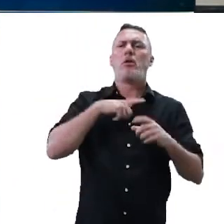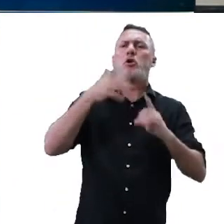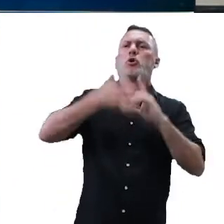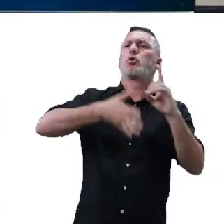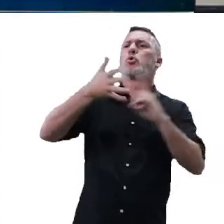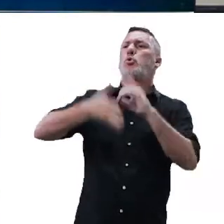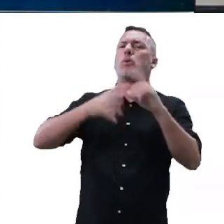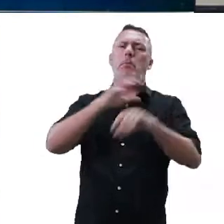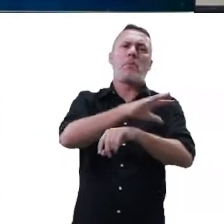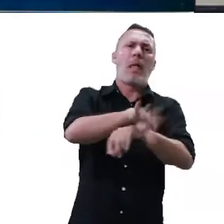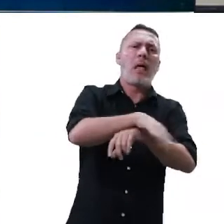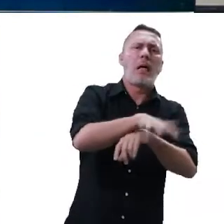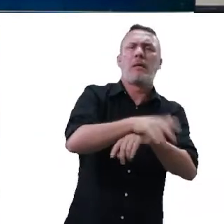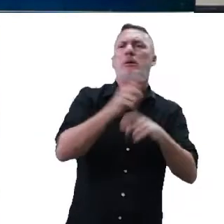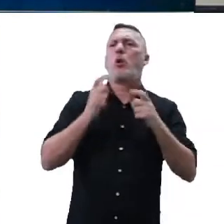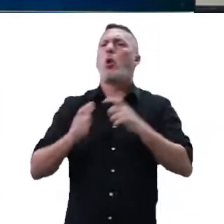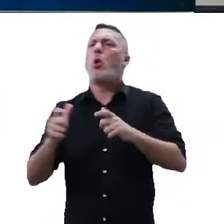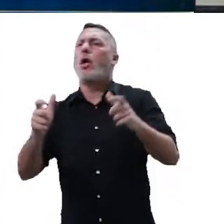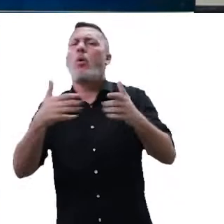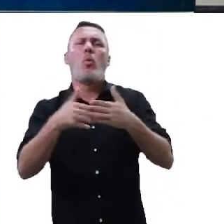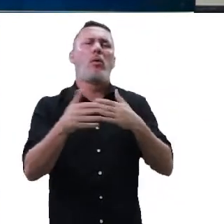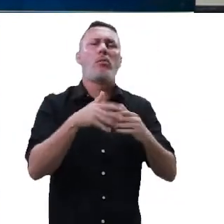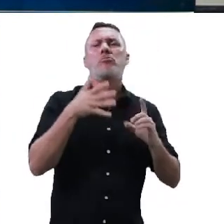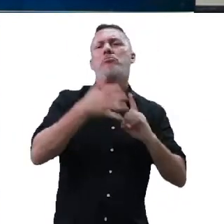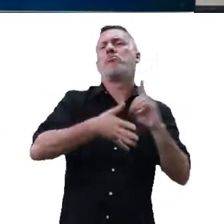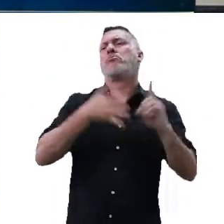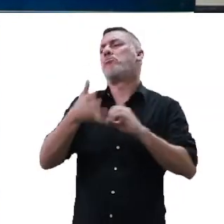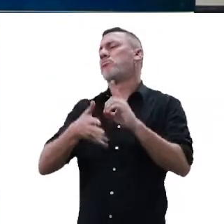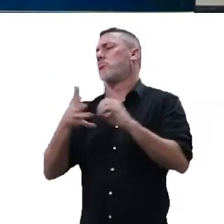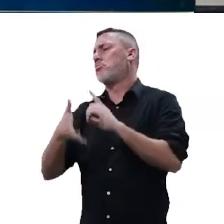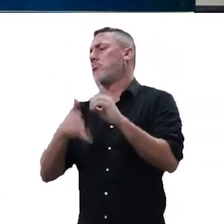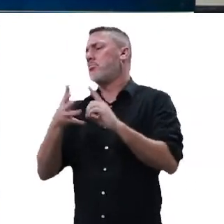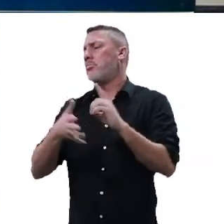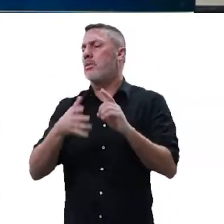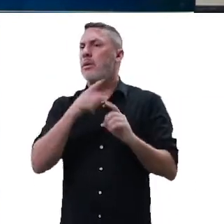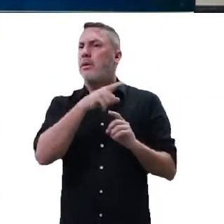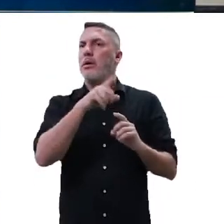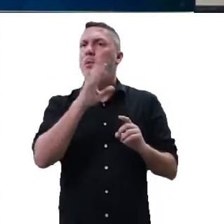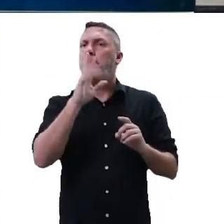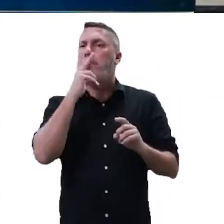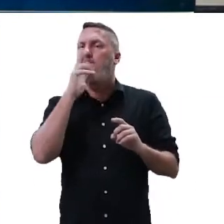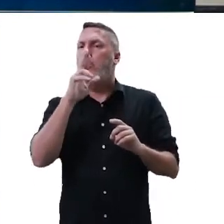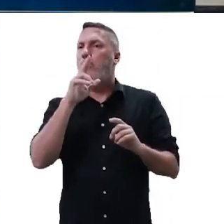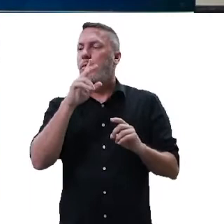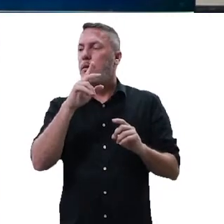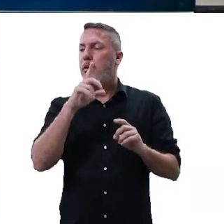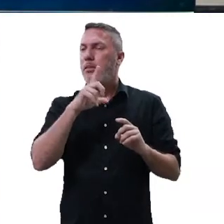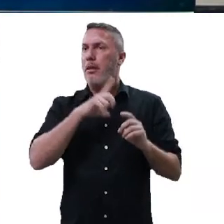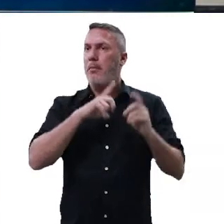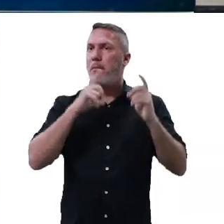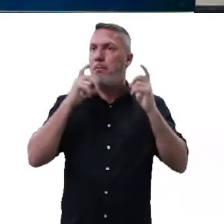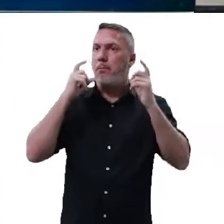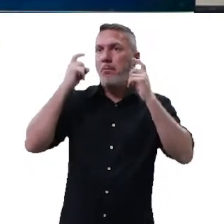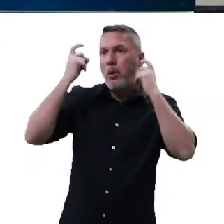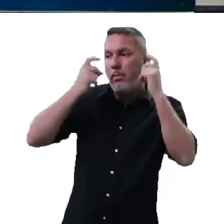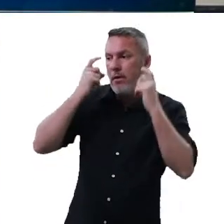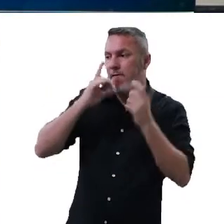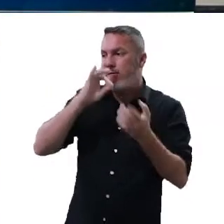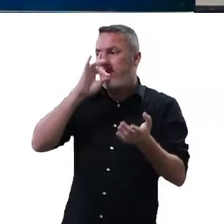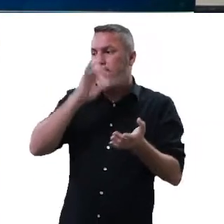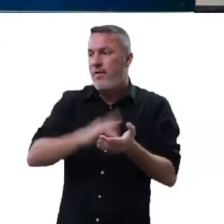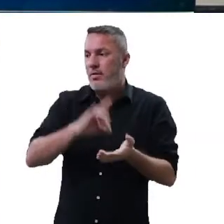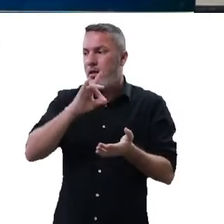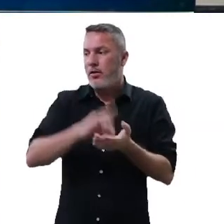na ágora ou na praça, que era o local dos debates, não estavam todos preocupados com a verdade, mas estavam